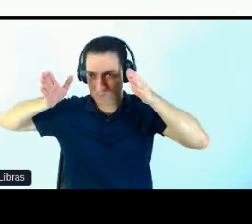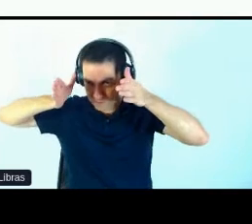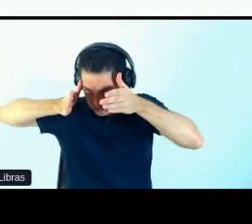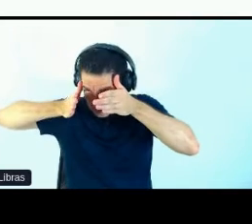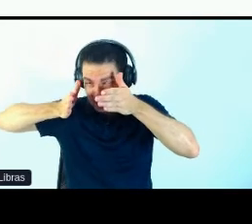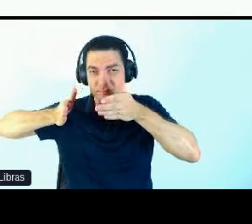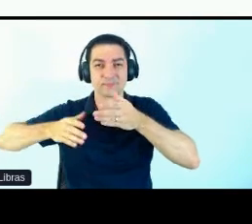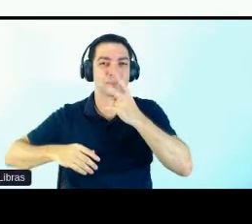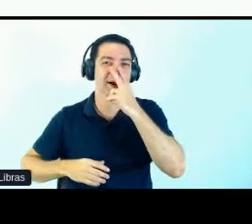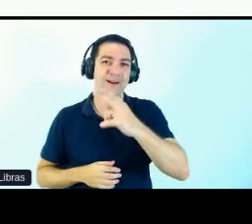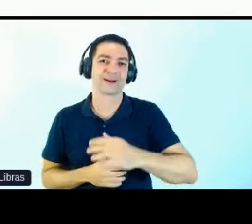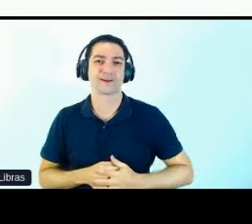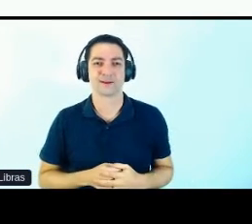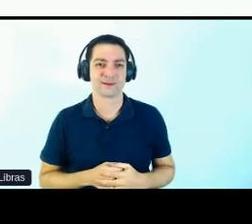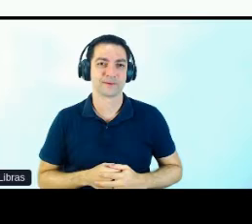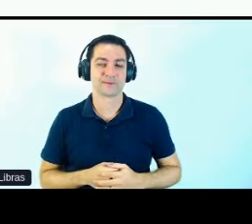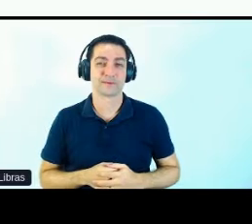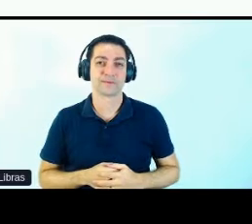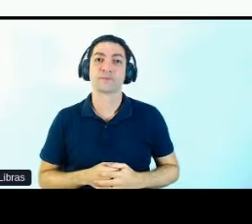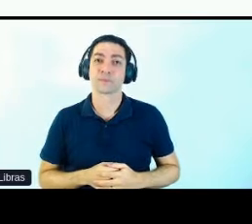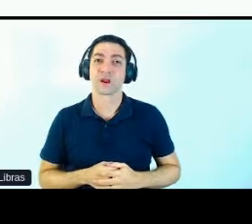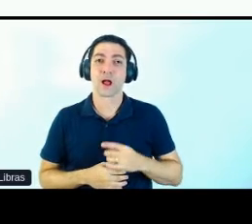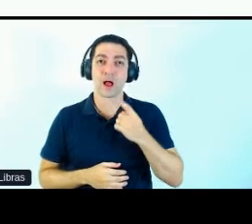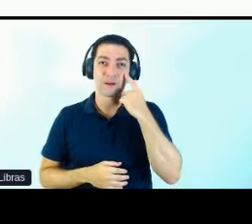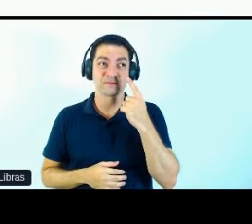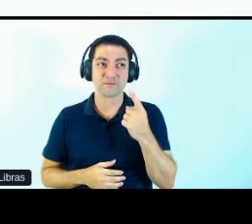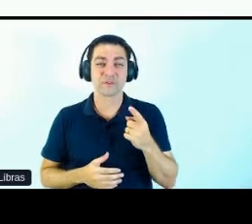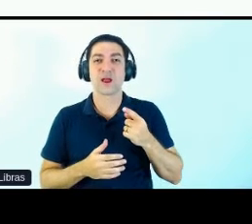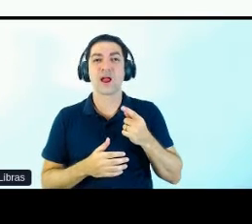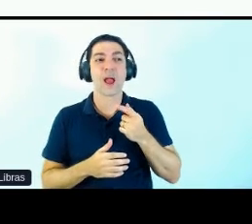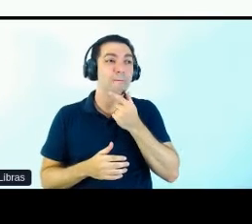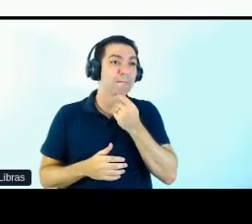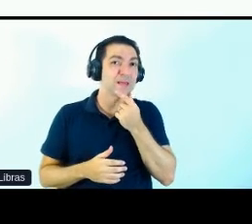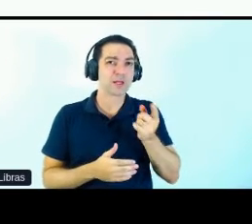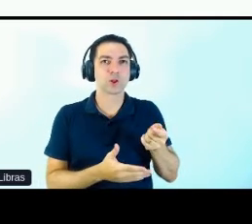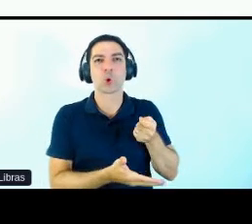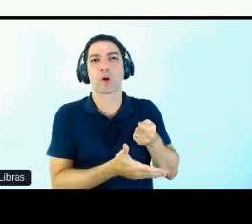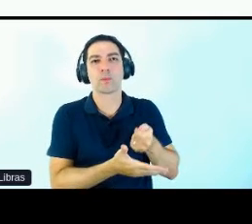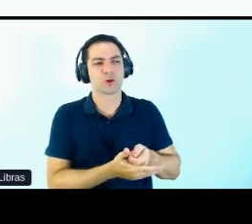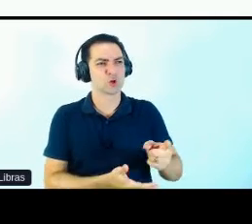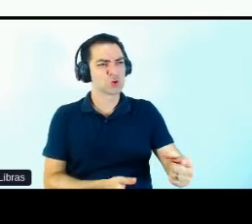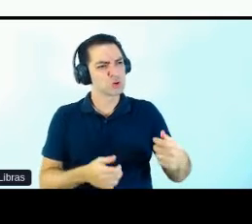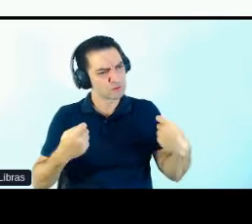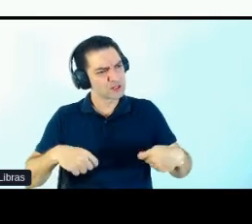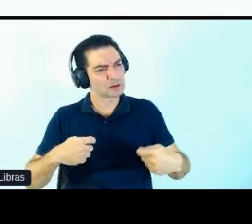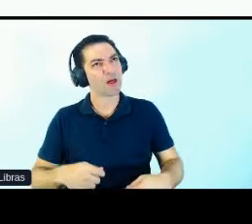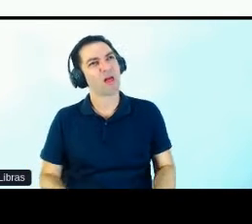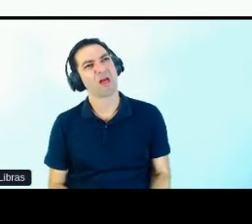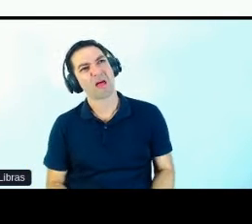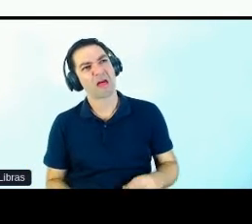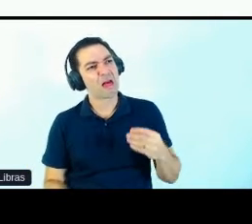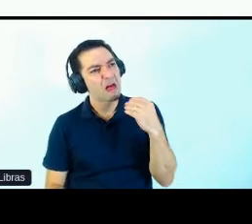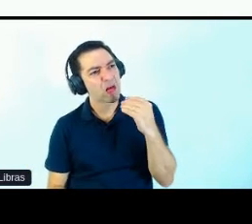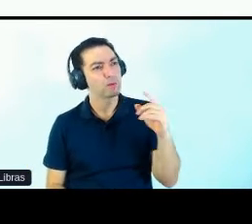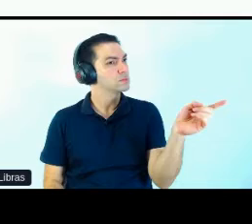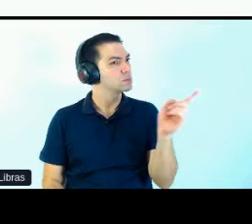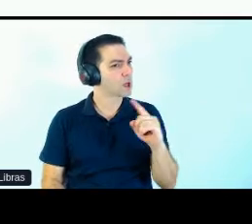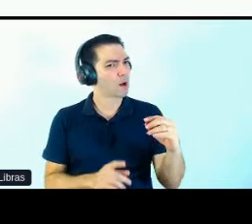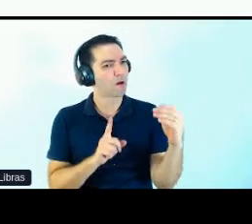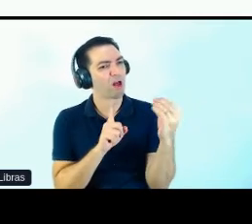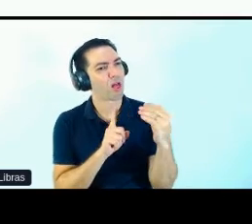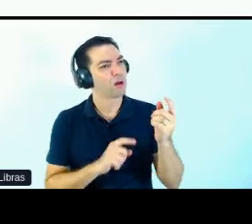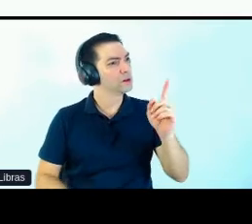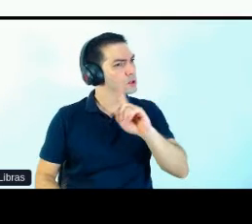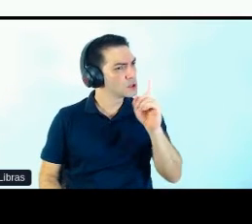E a gente acaba vendo cobranças, né, para os meninos, como, ah, sejam fortes, provedores, não chorem, porque, né, homem